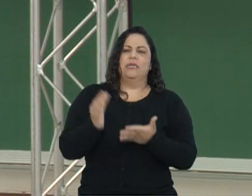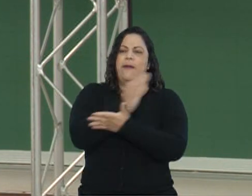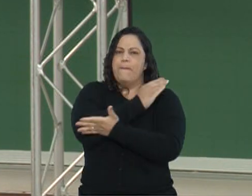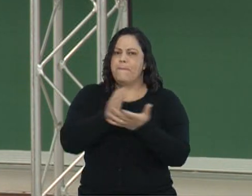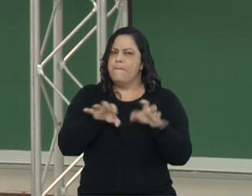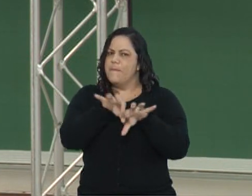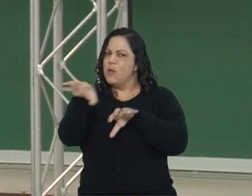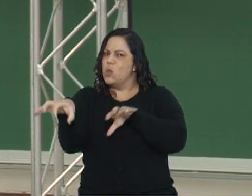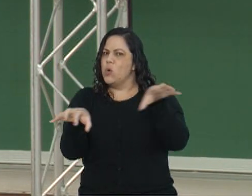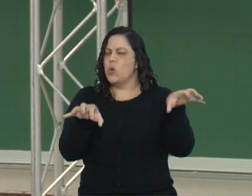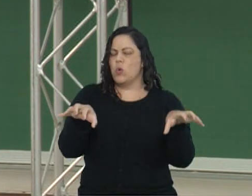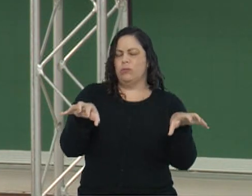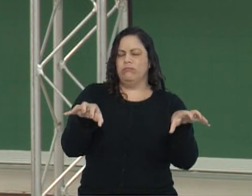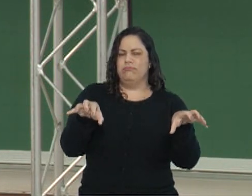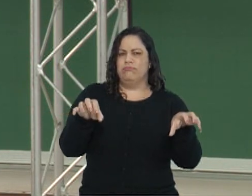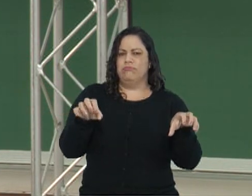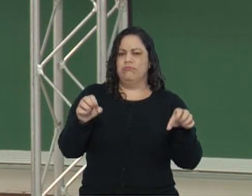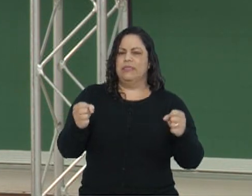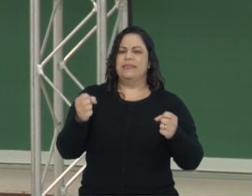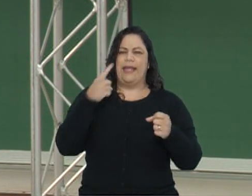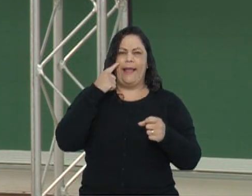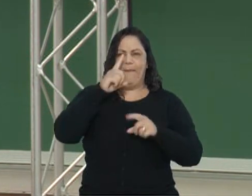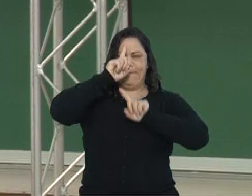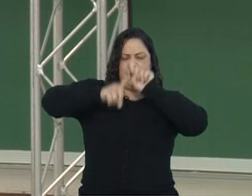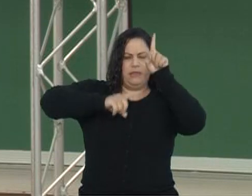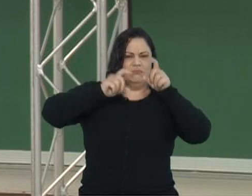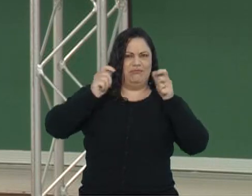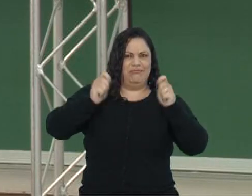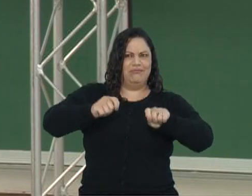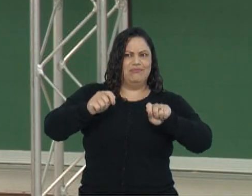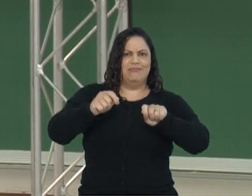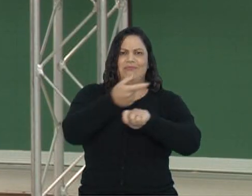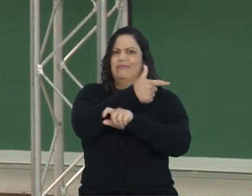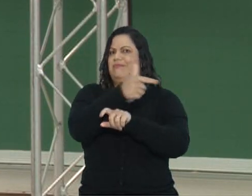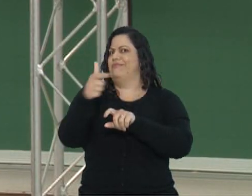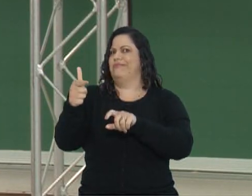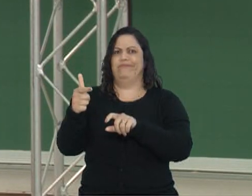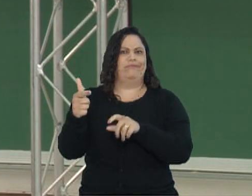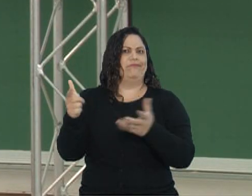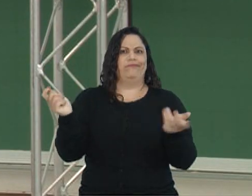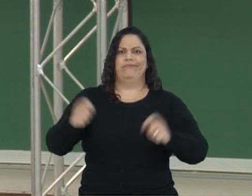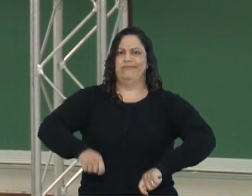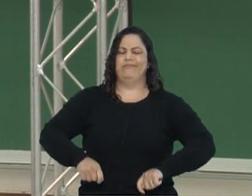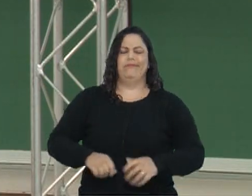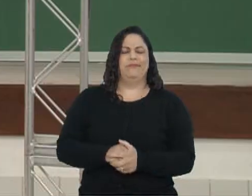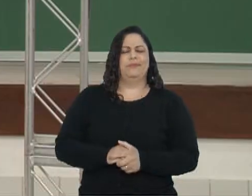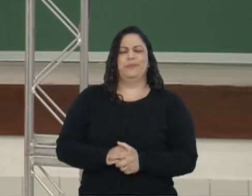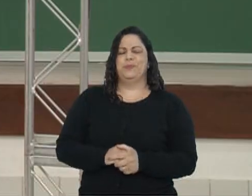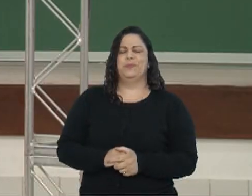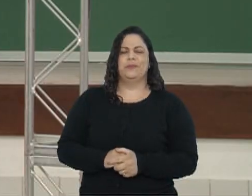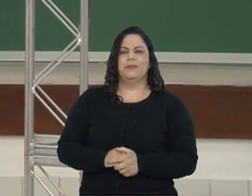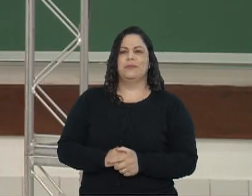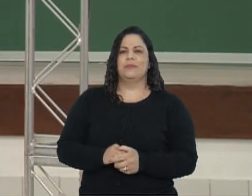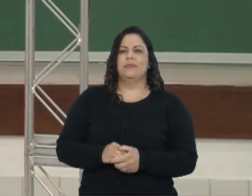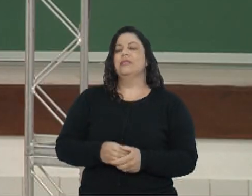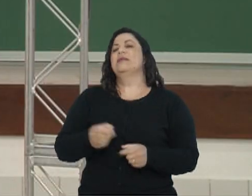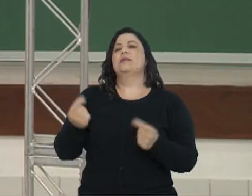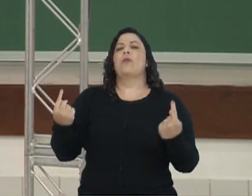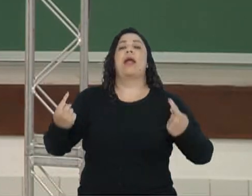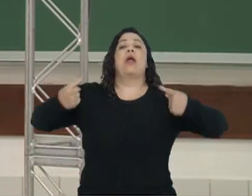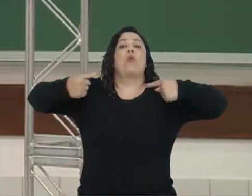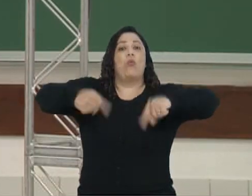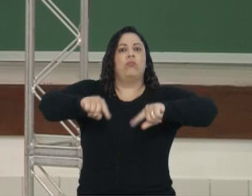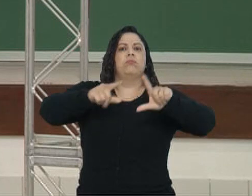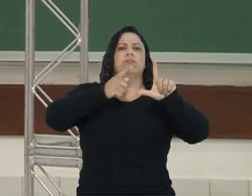de uma certa estrutura onde permite ao cidadão a participação. São anticomunistas, são anti